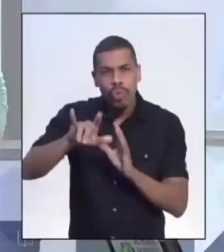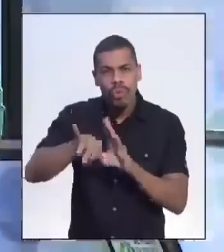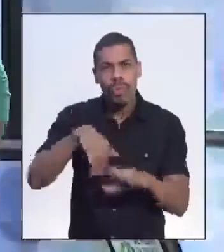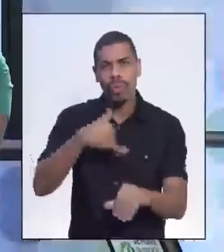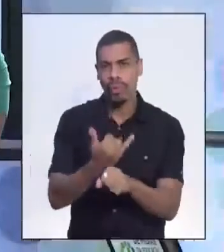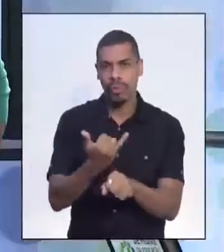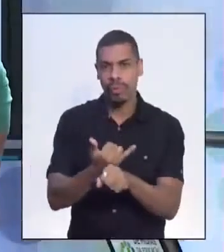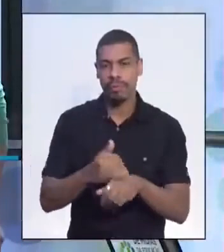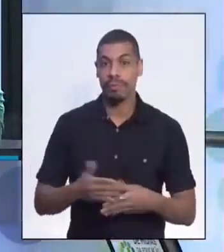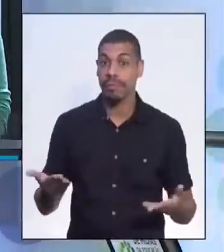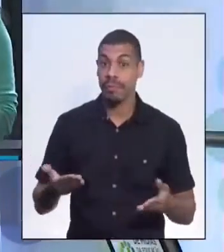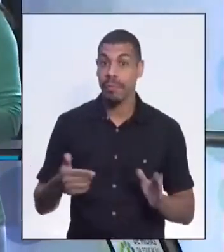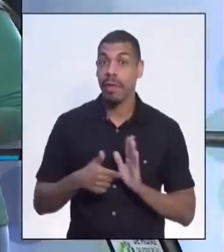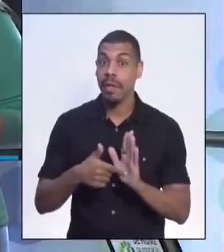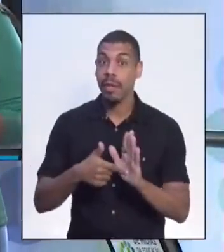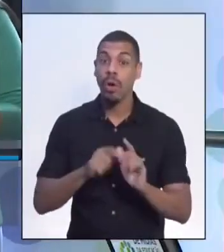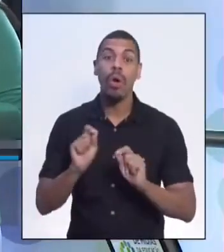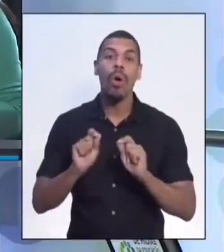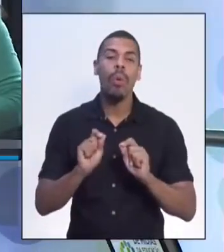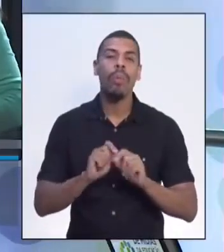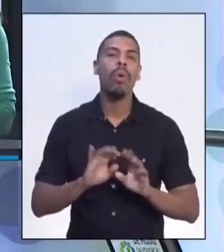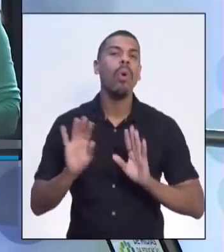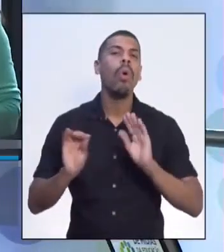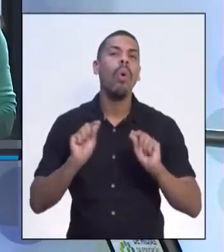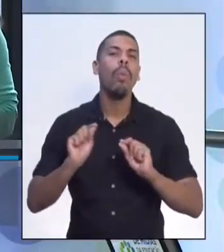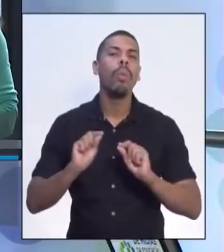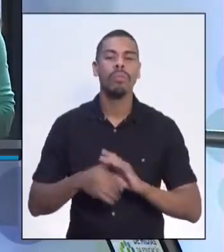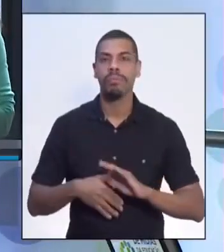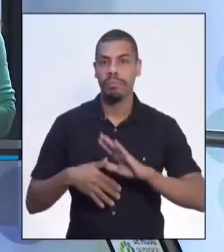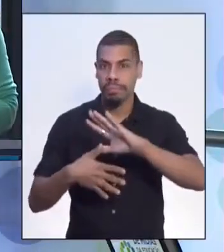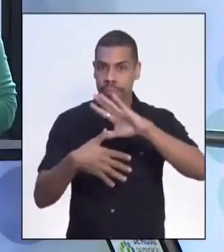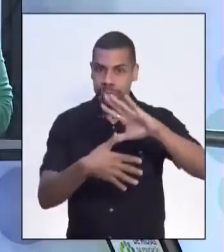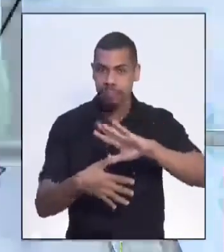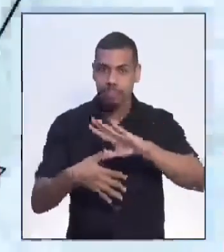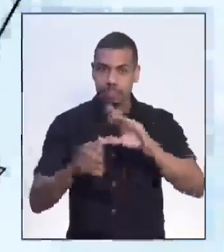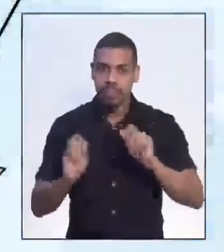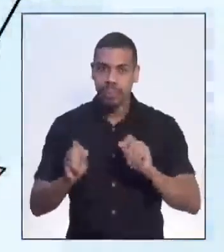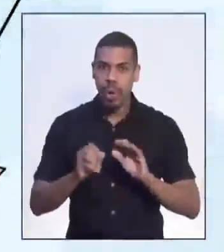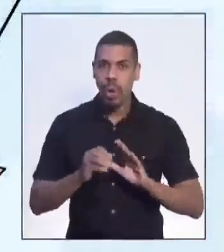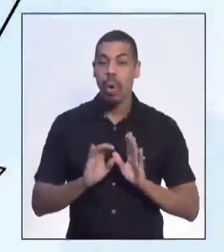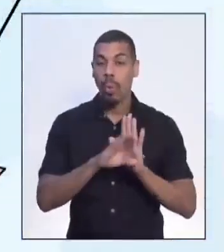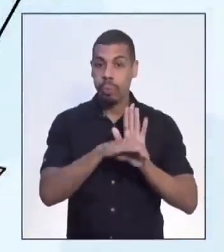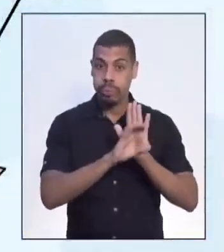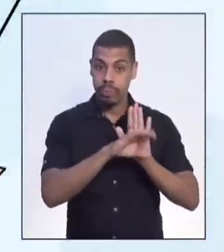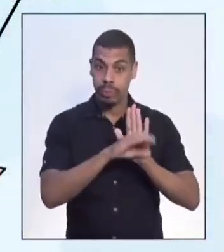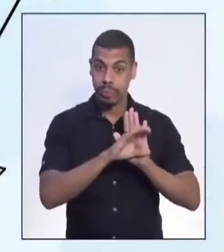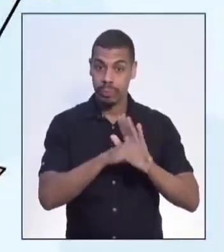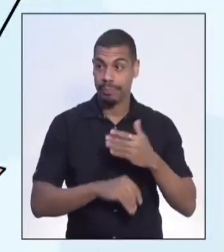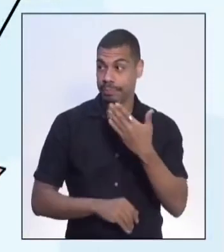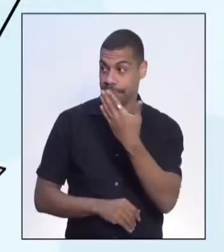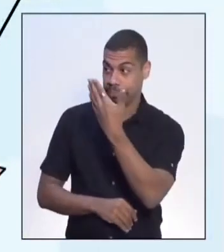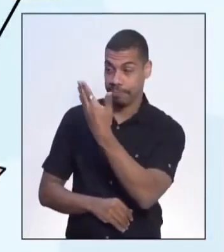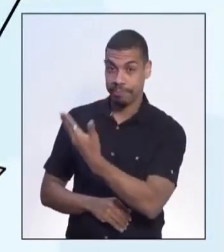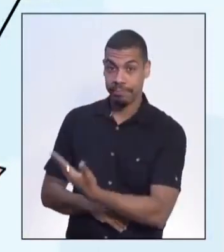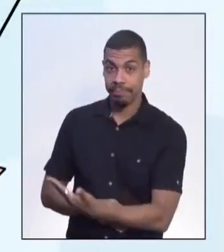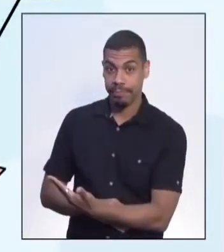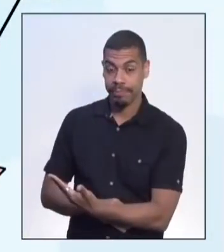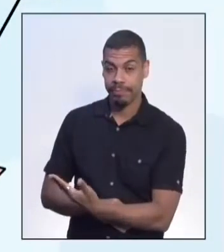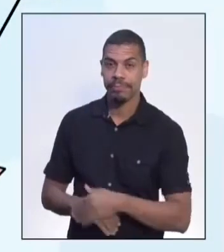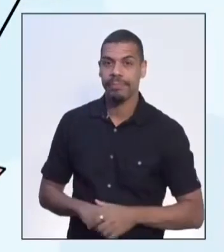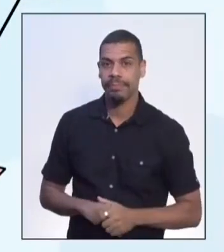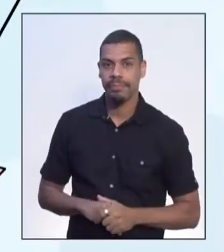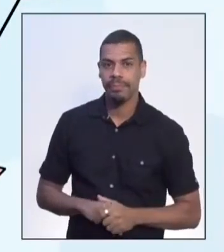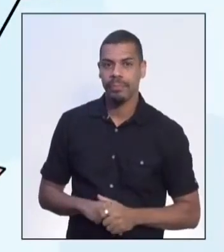YouTube. E eu quero só mostrar o mapa conceitual. Então, nós terminamos a matéria deste bimestre